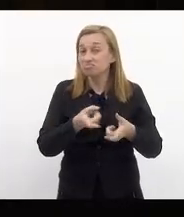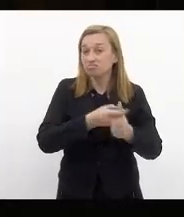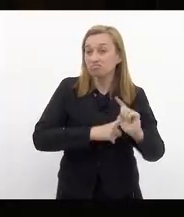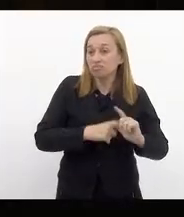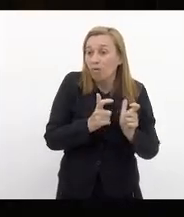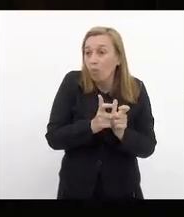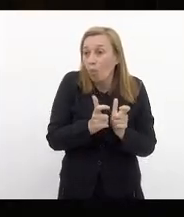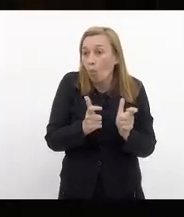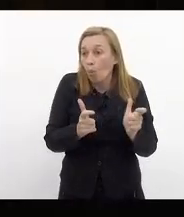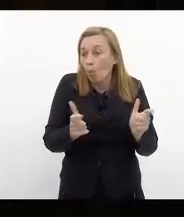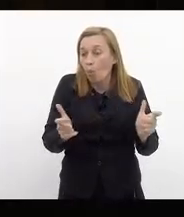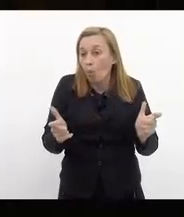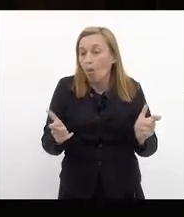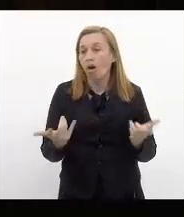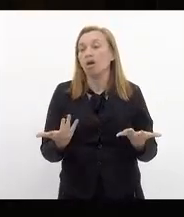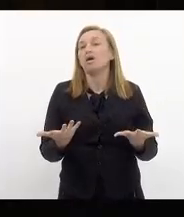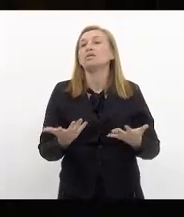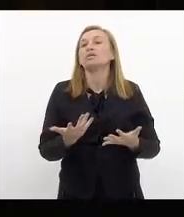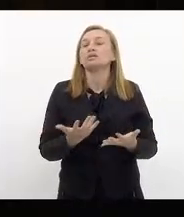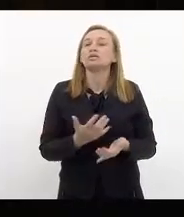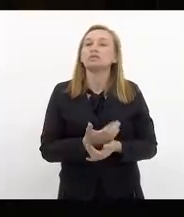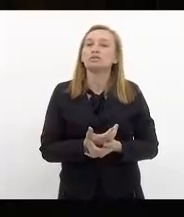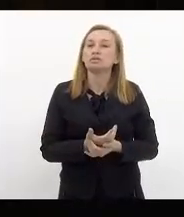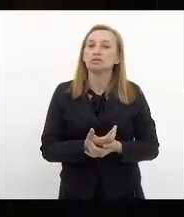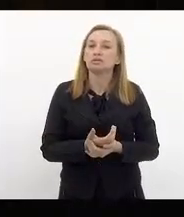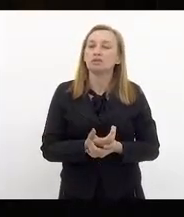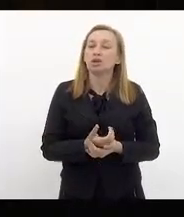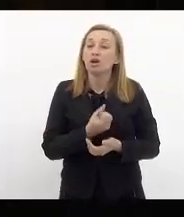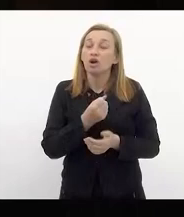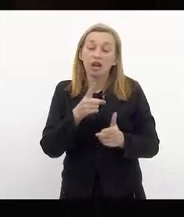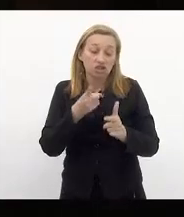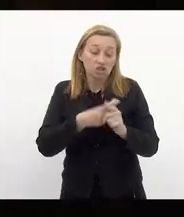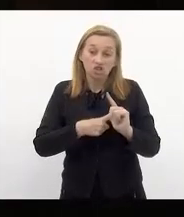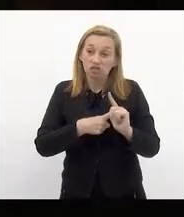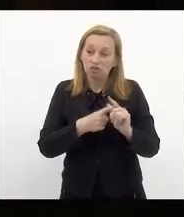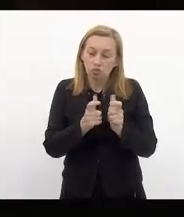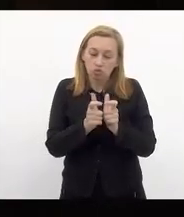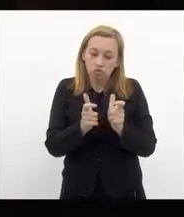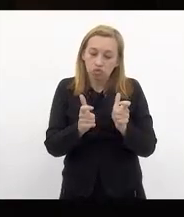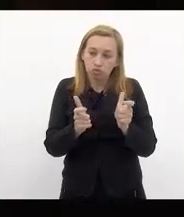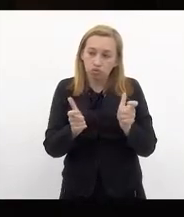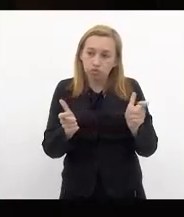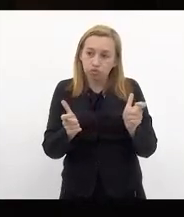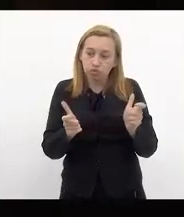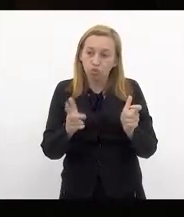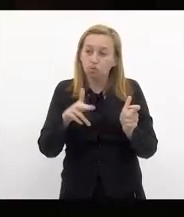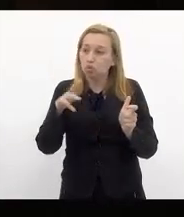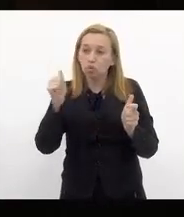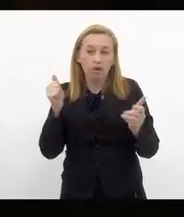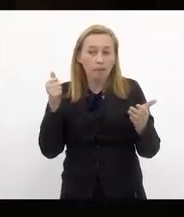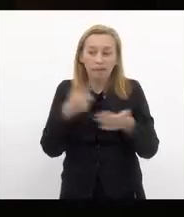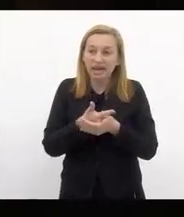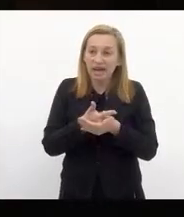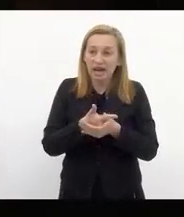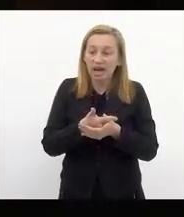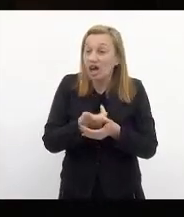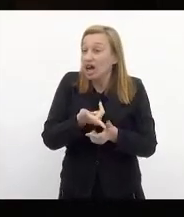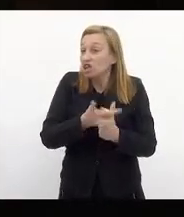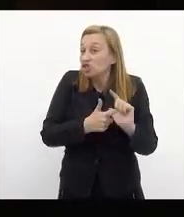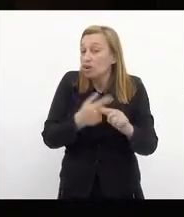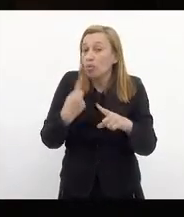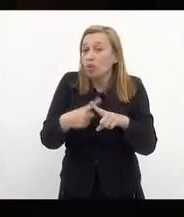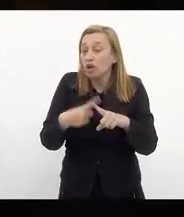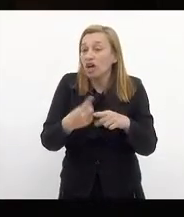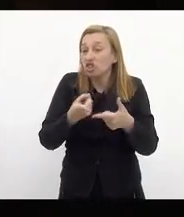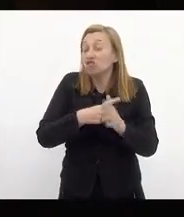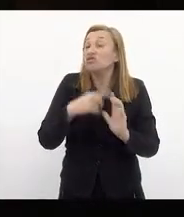senhora presidenta. É uma bola de neve, como a gente nunca vai conseguir pagar a dívida, porque essa dívida já